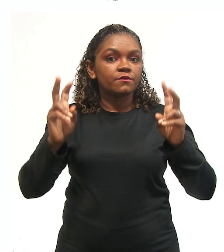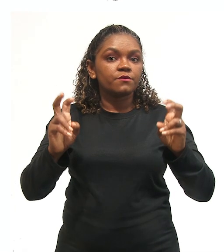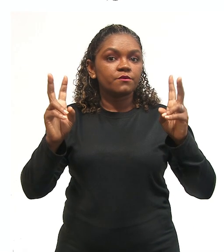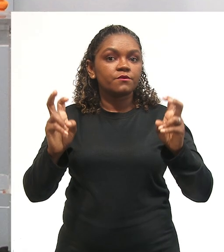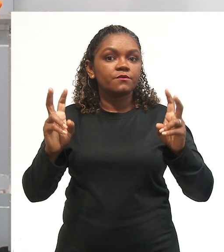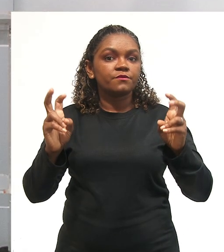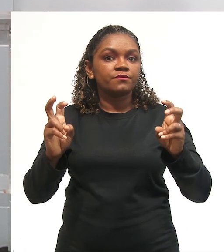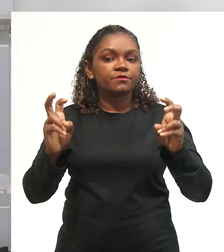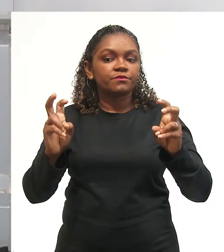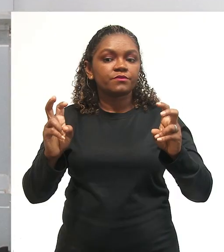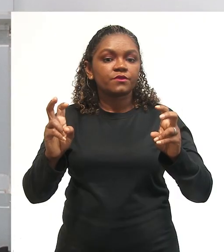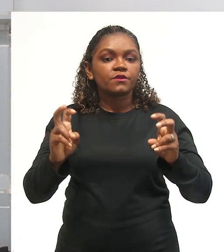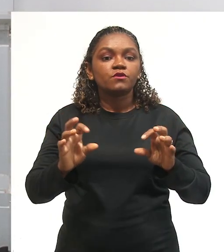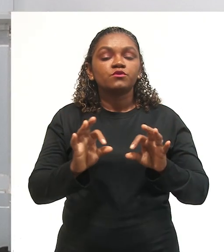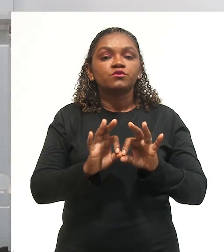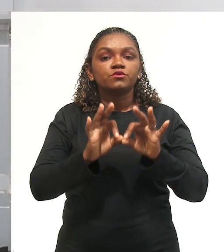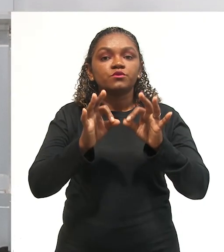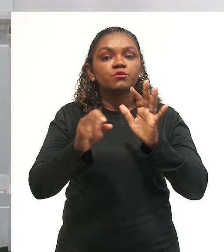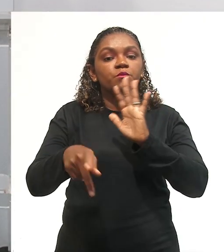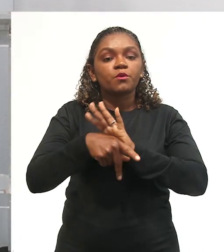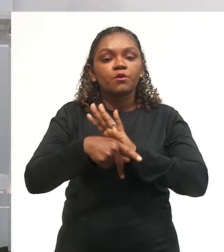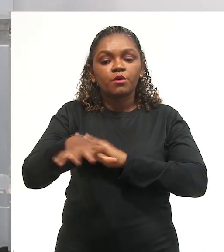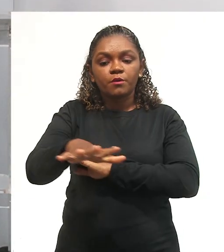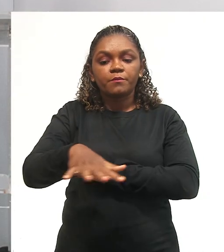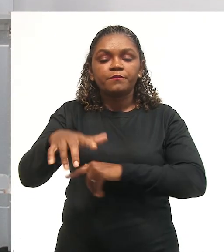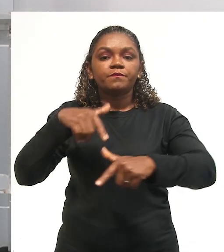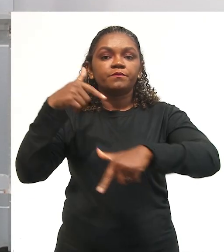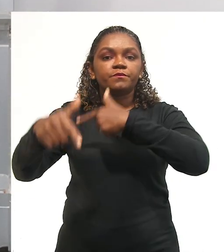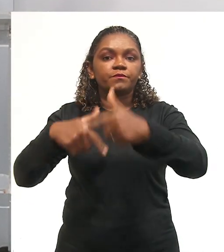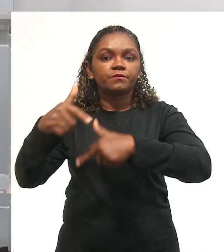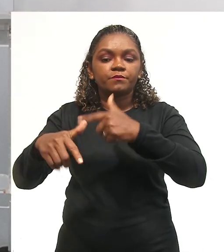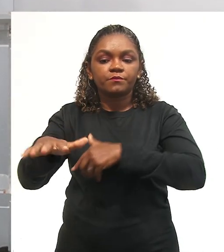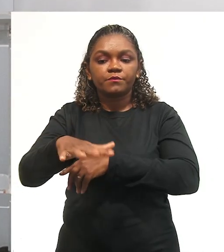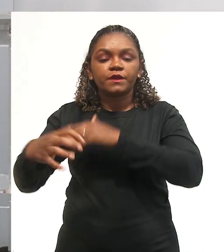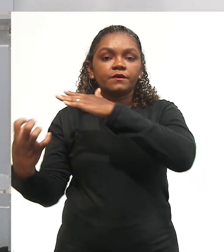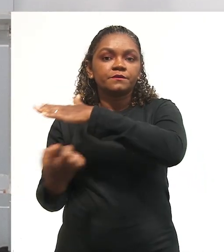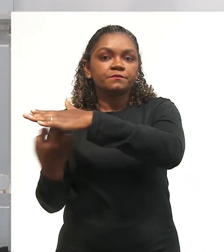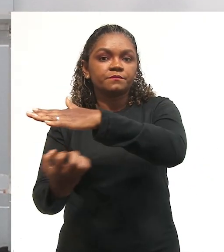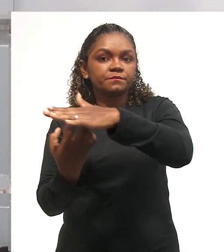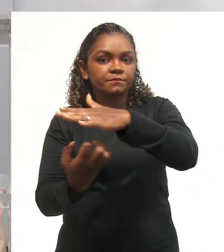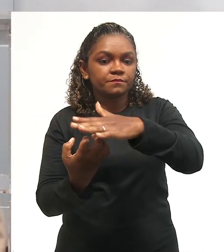falar agora um pouquinho sobre juro comercial, né?